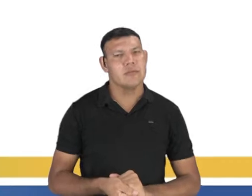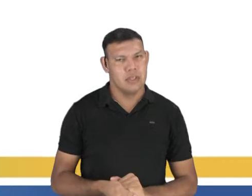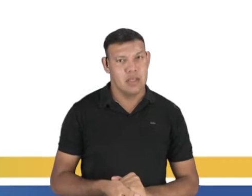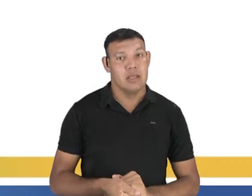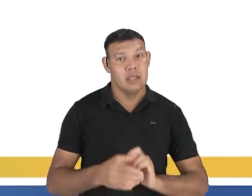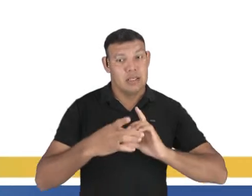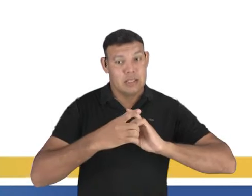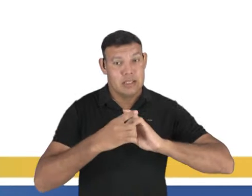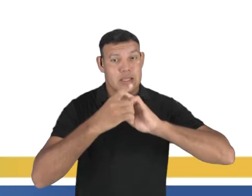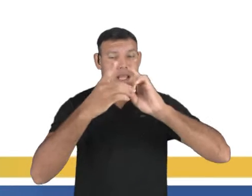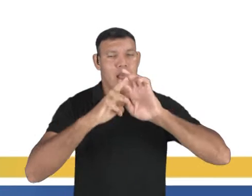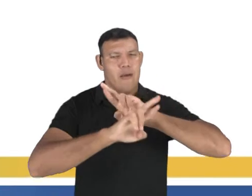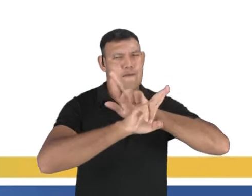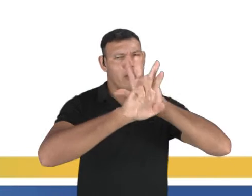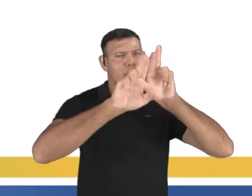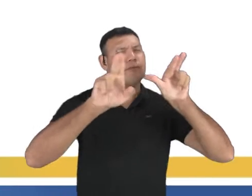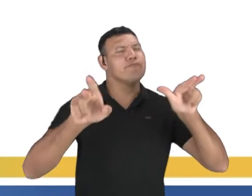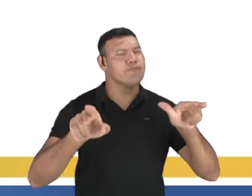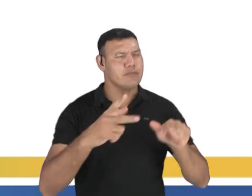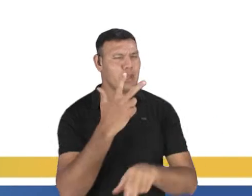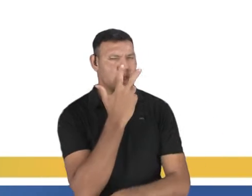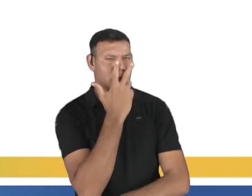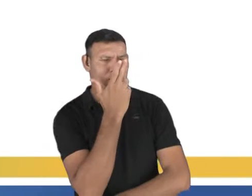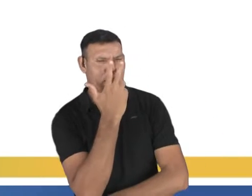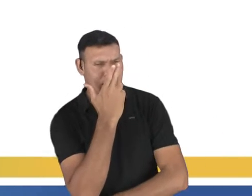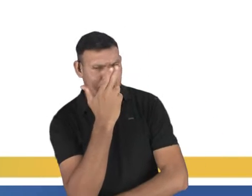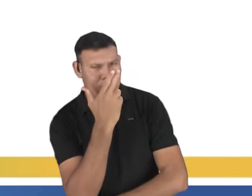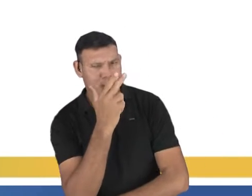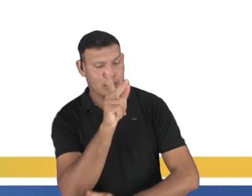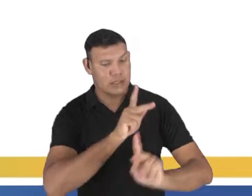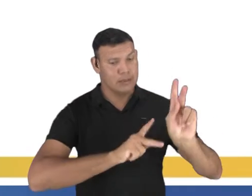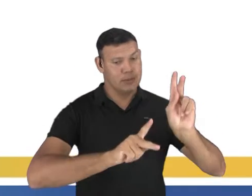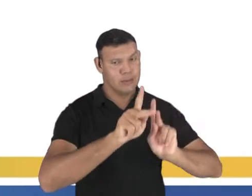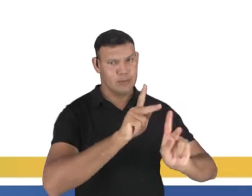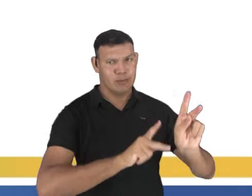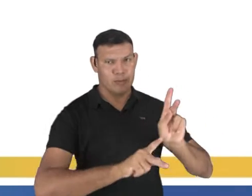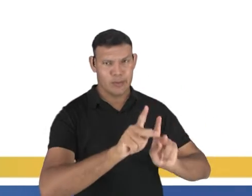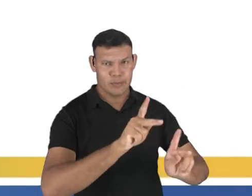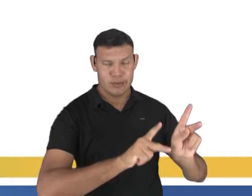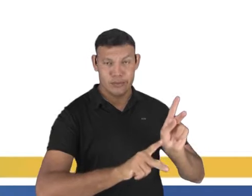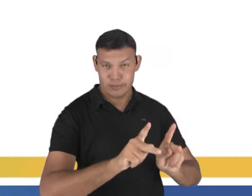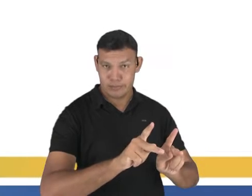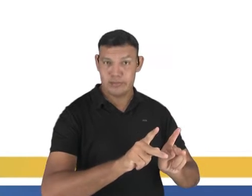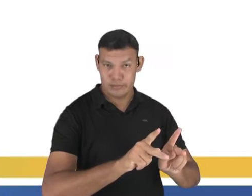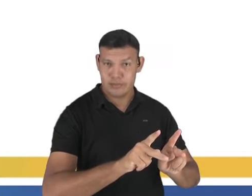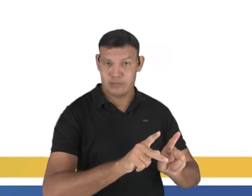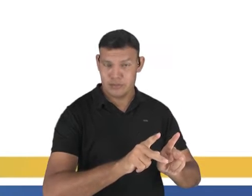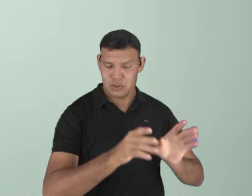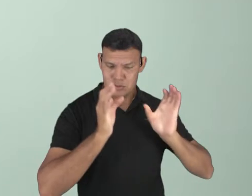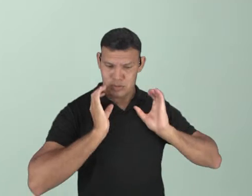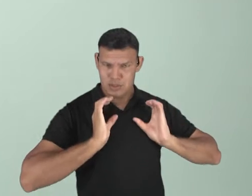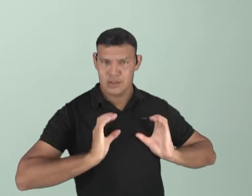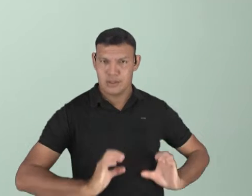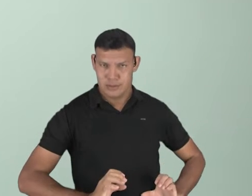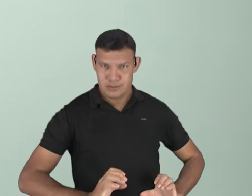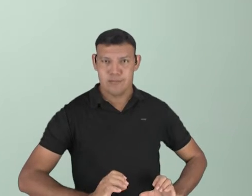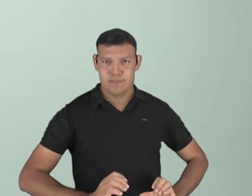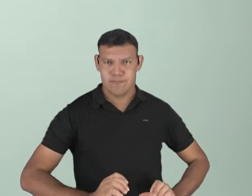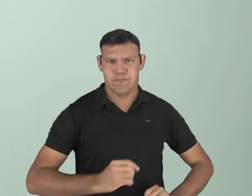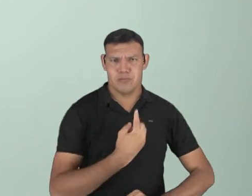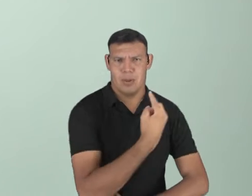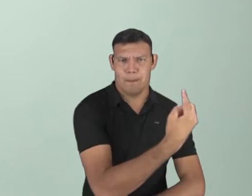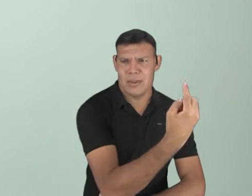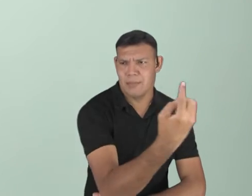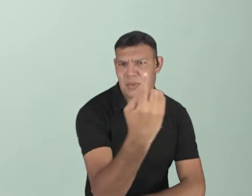nas democracias parece que o povo, ou seja, parece que nós, enquanto cidadãos, indivíduos